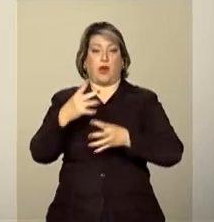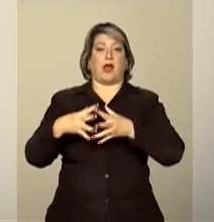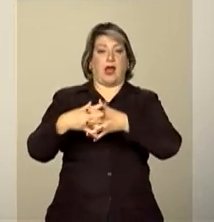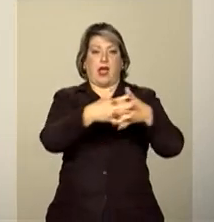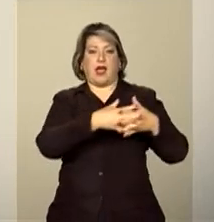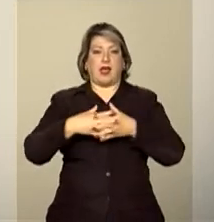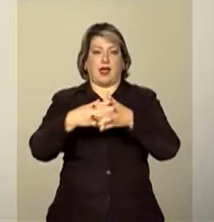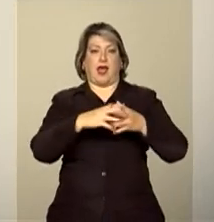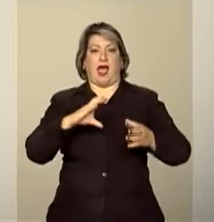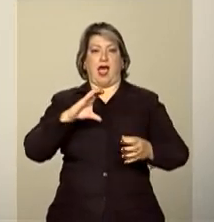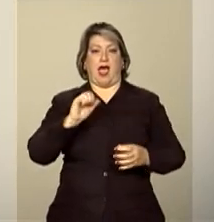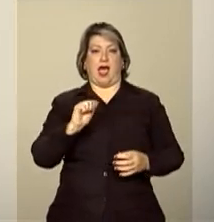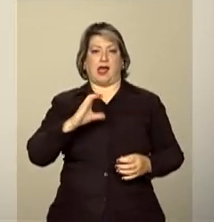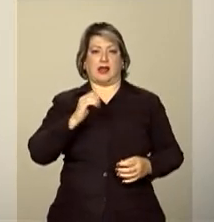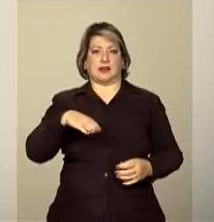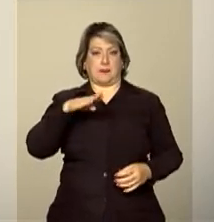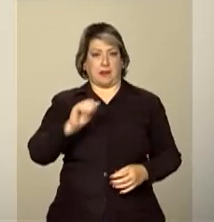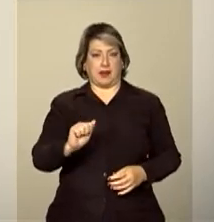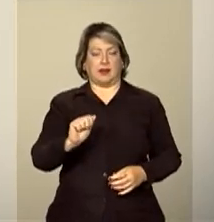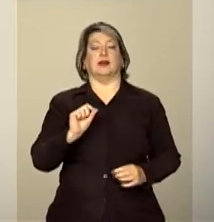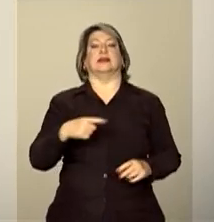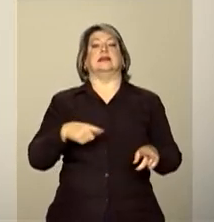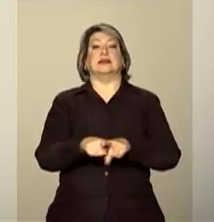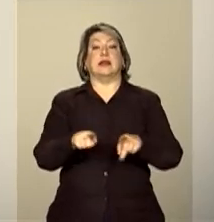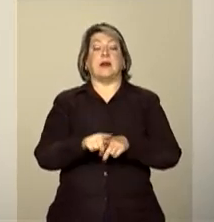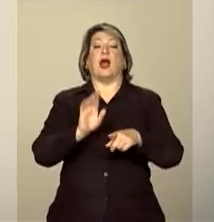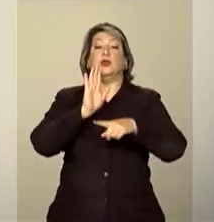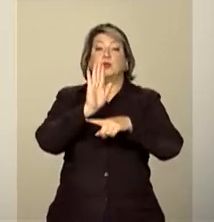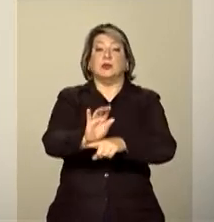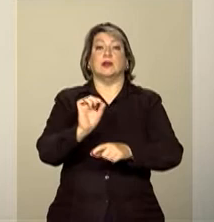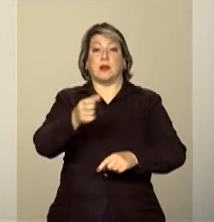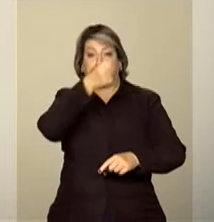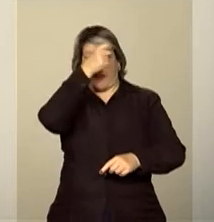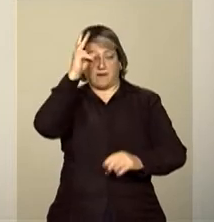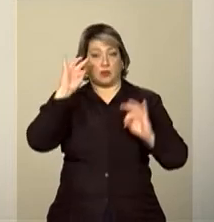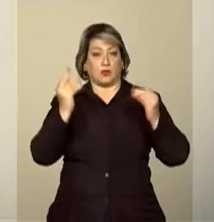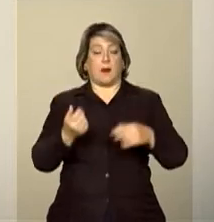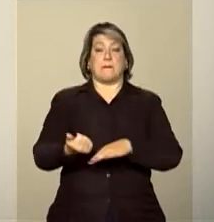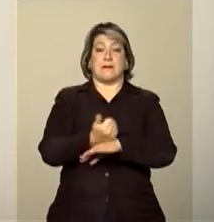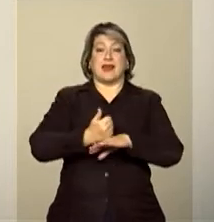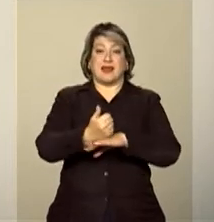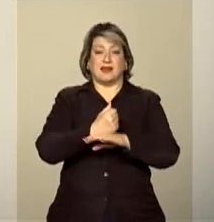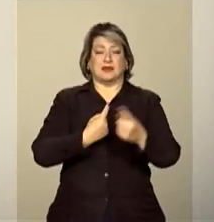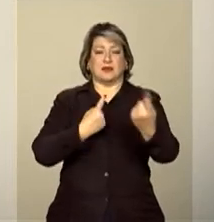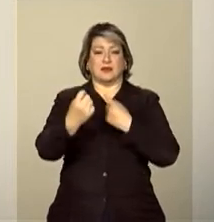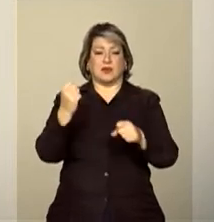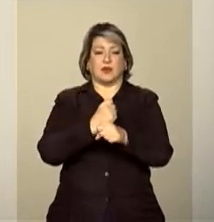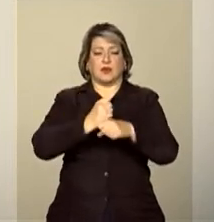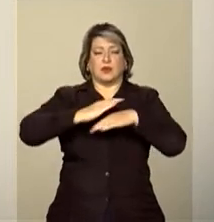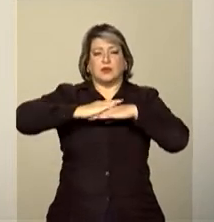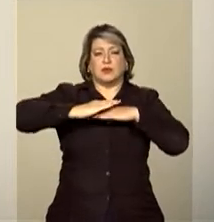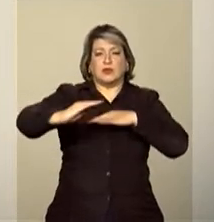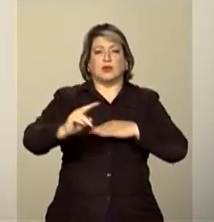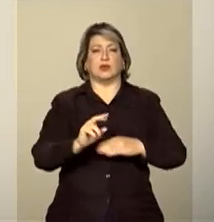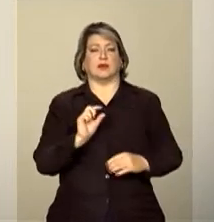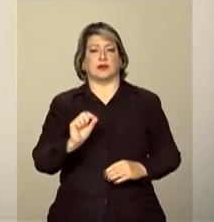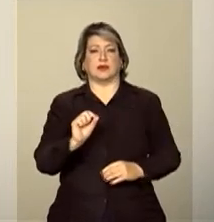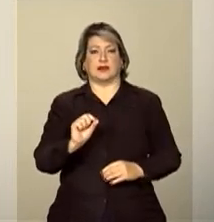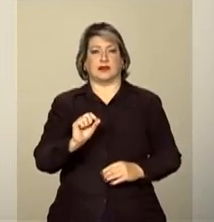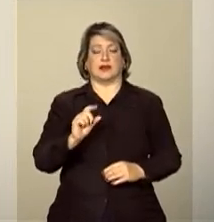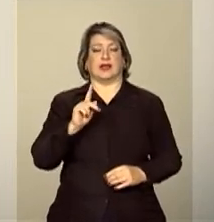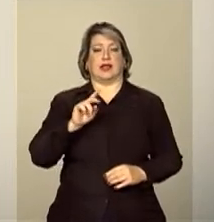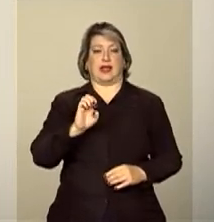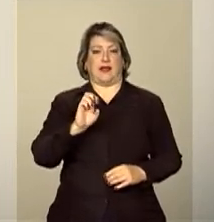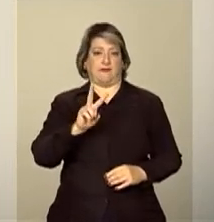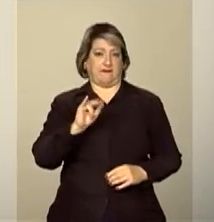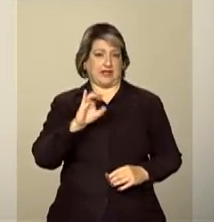caminhão caçamba com isso queremos ajudar os prefeitos a melhorar as condições das estradas é mais dos seus municípios